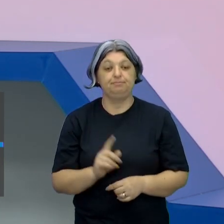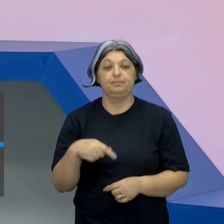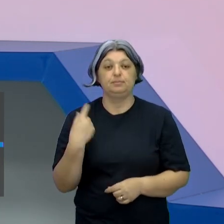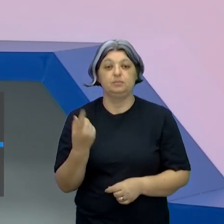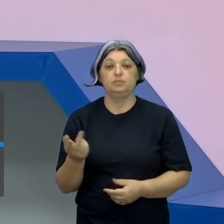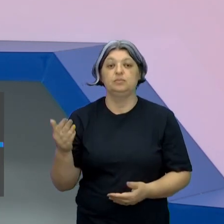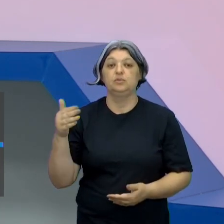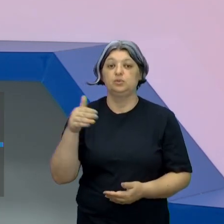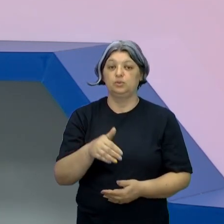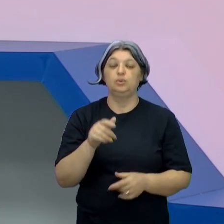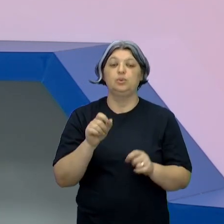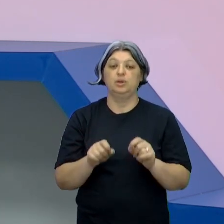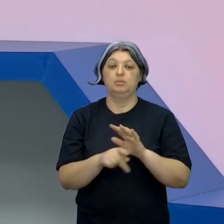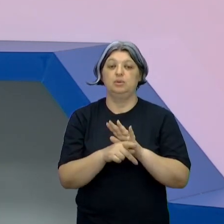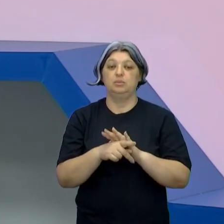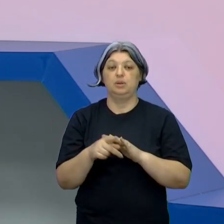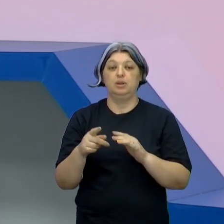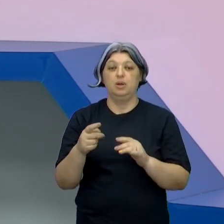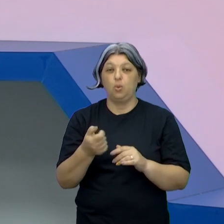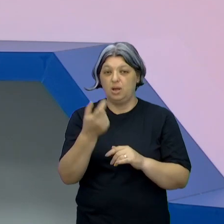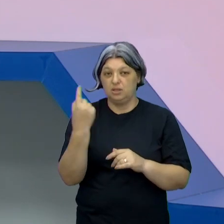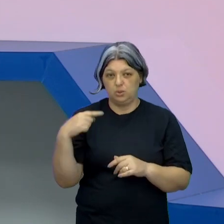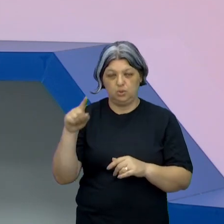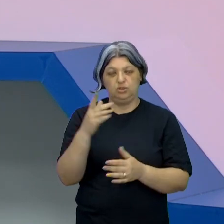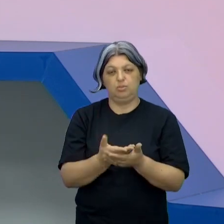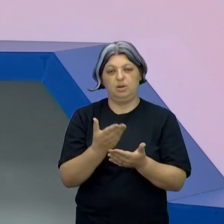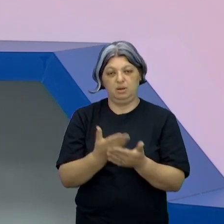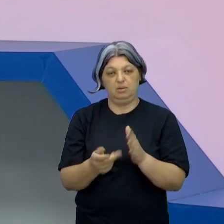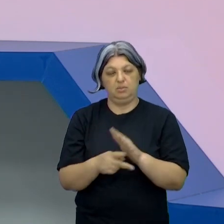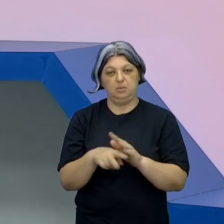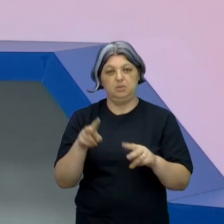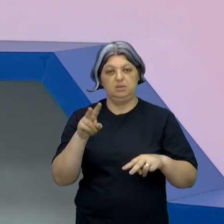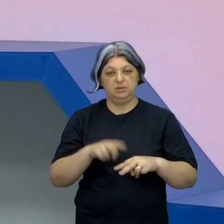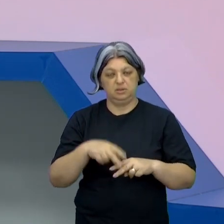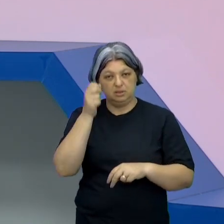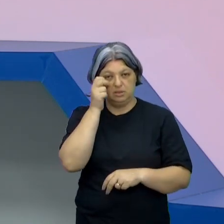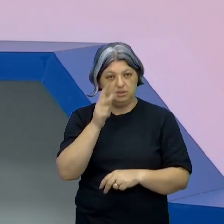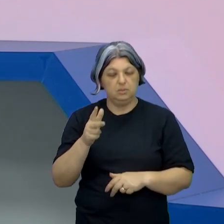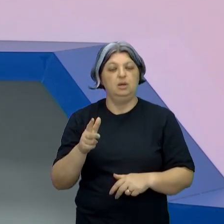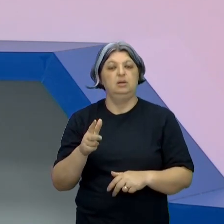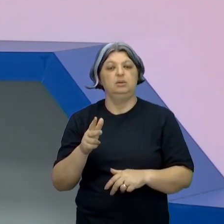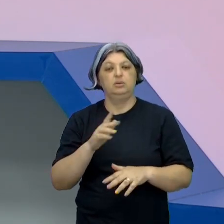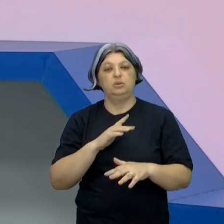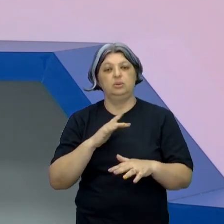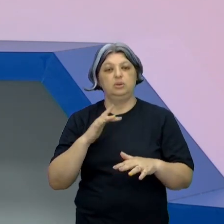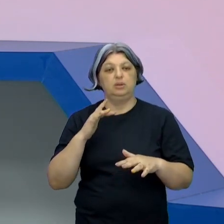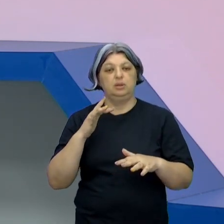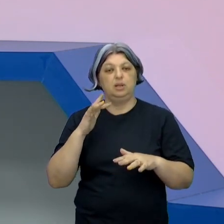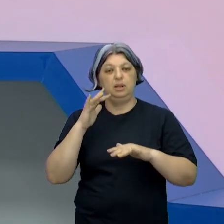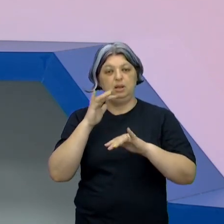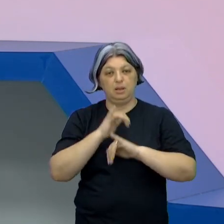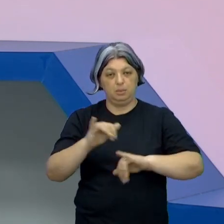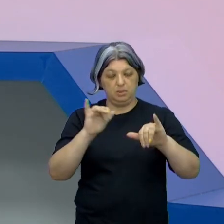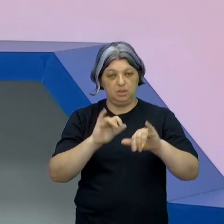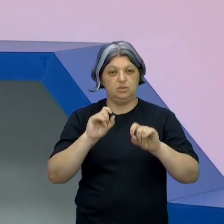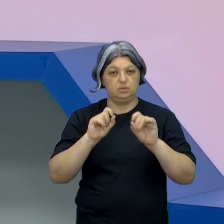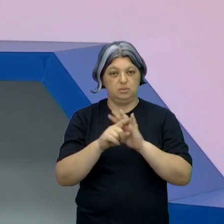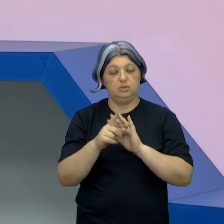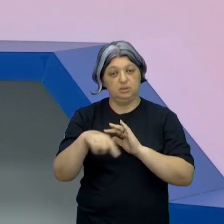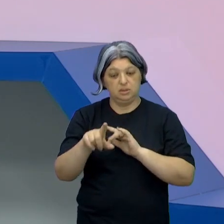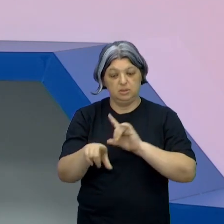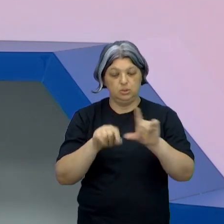a penúltima aula do nosso aprofundamento, hashtag Se Liga na Mídia. Esse aprofundamento que você, estudante, escolheu e que eu tenho